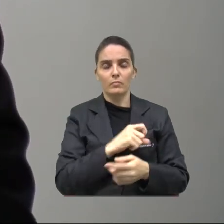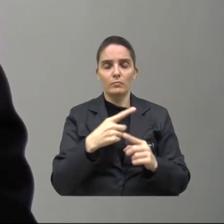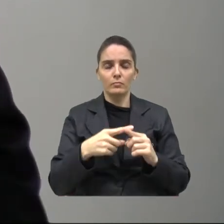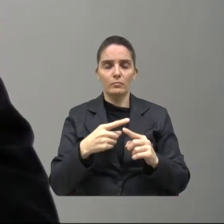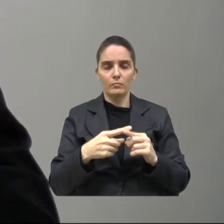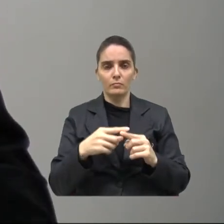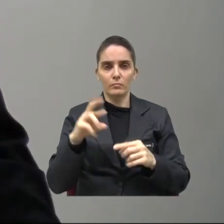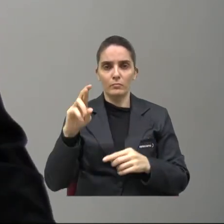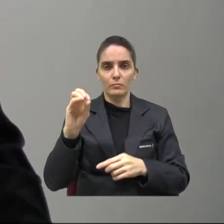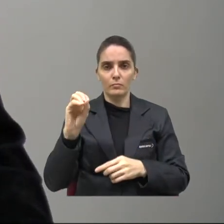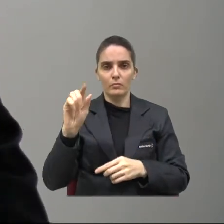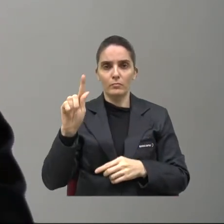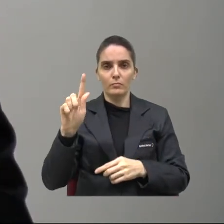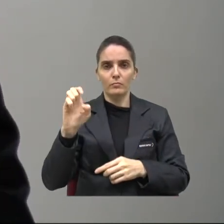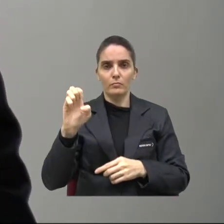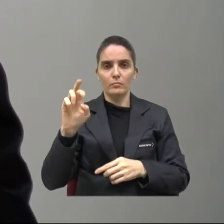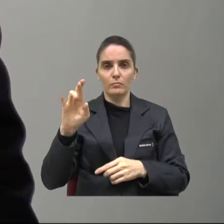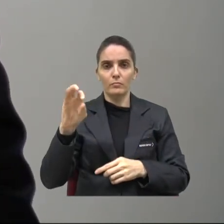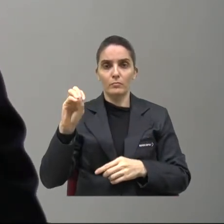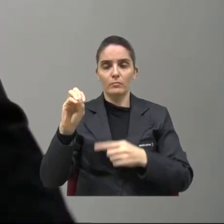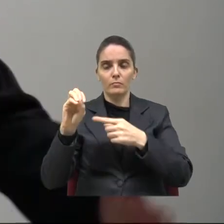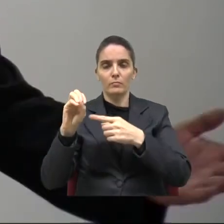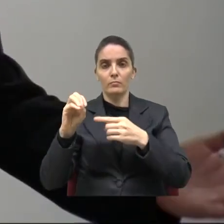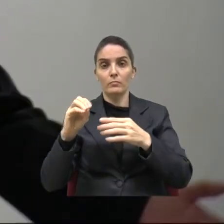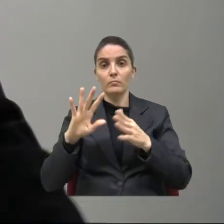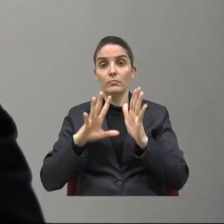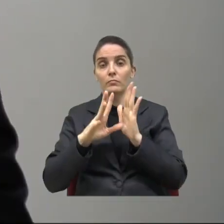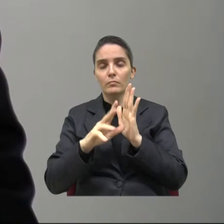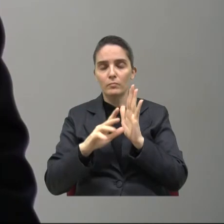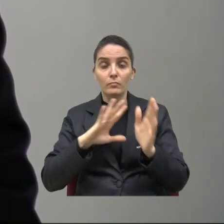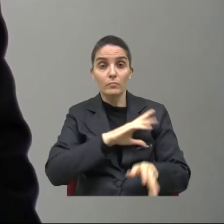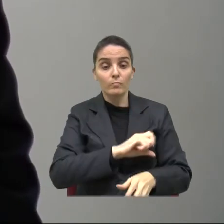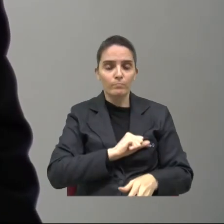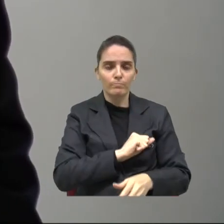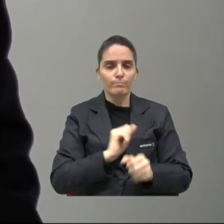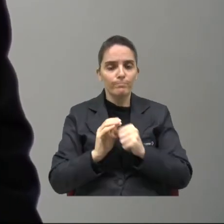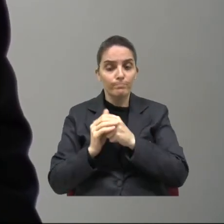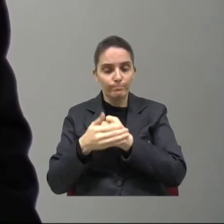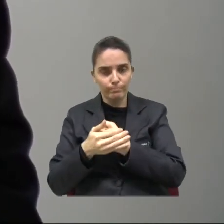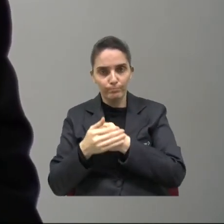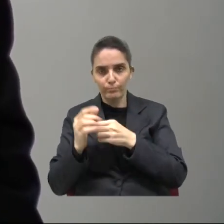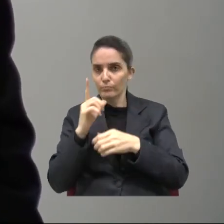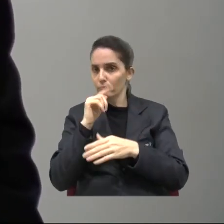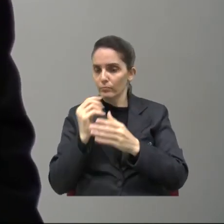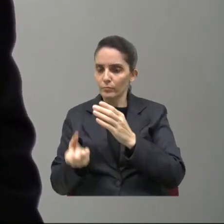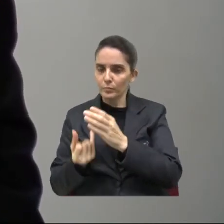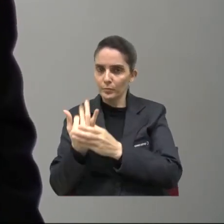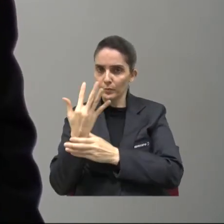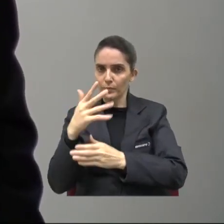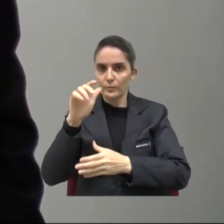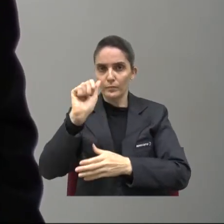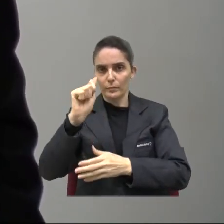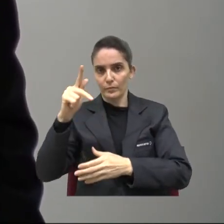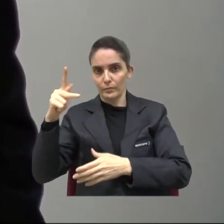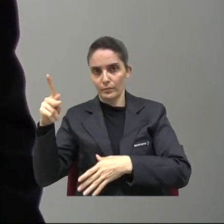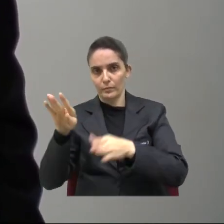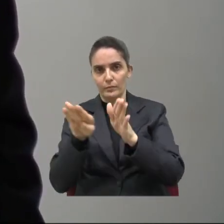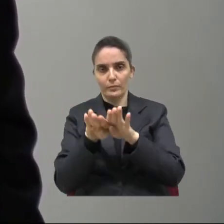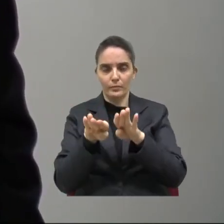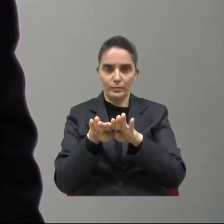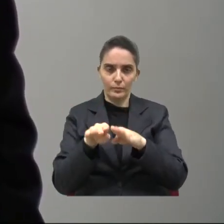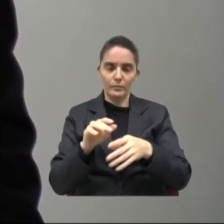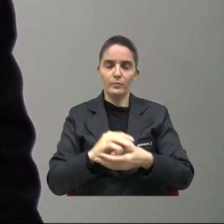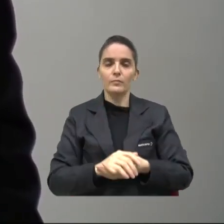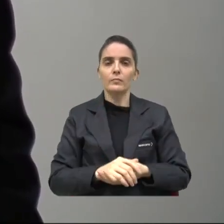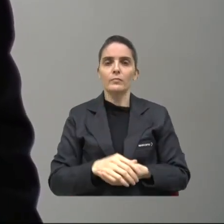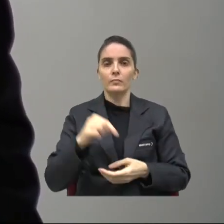que gosta de preservar todas as nascentes e as APPs. E eu sei que isto não vai acontecer, mas aqui